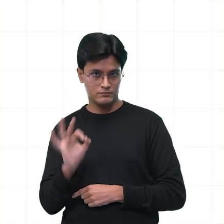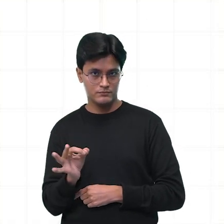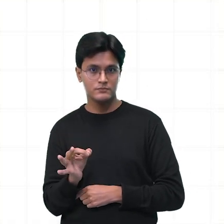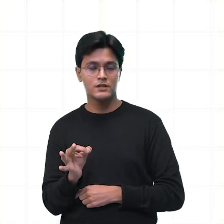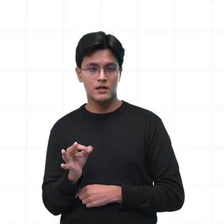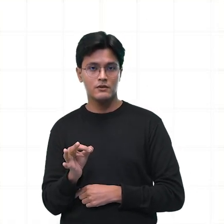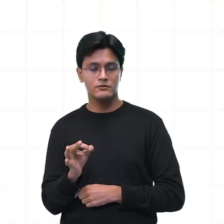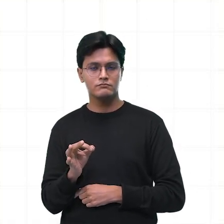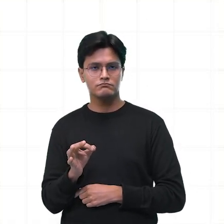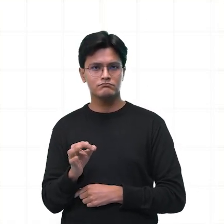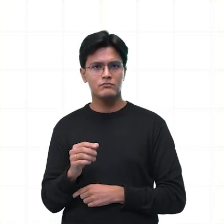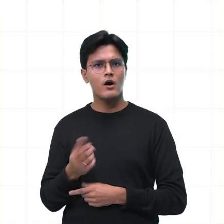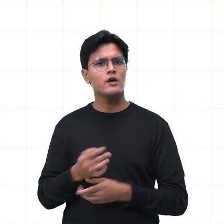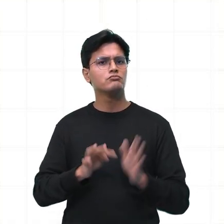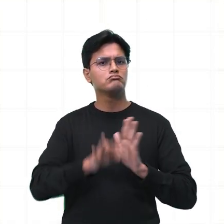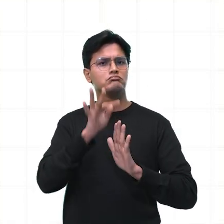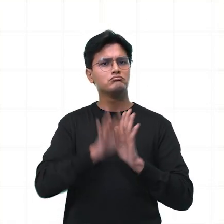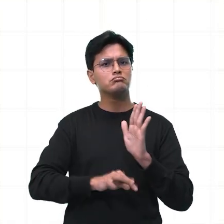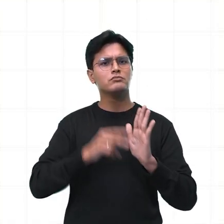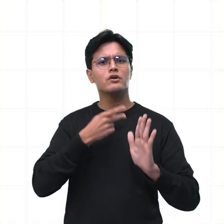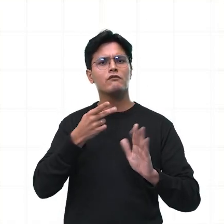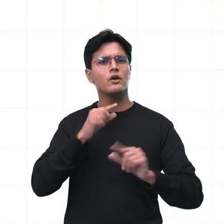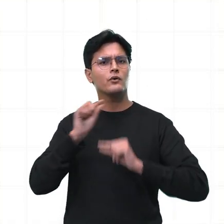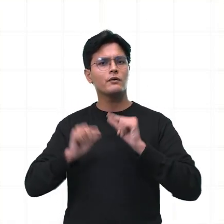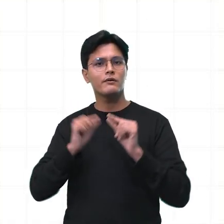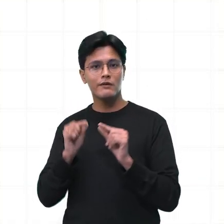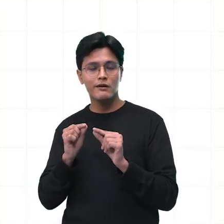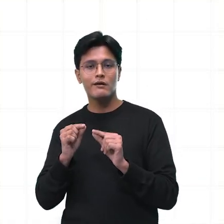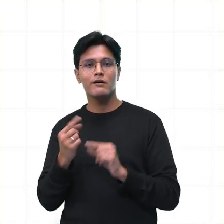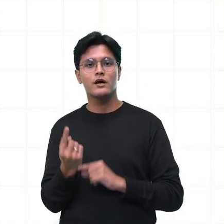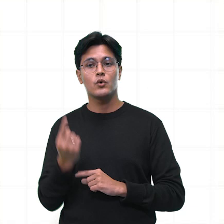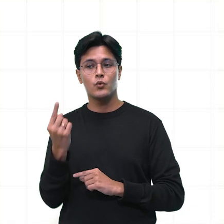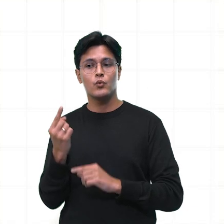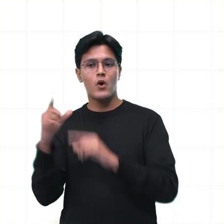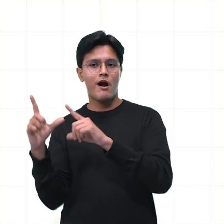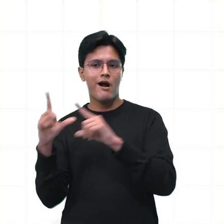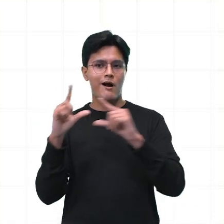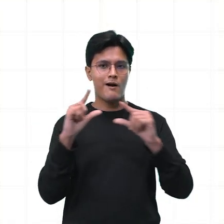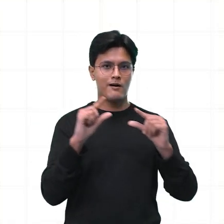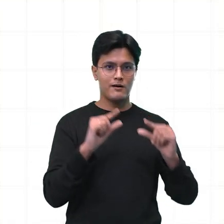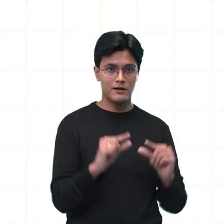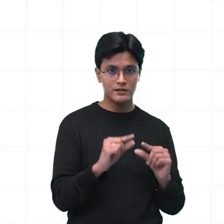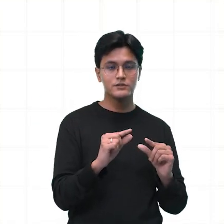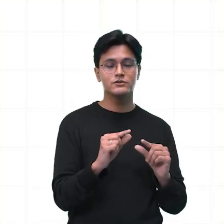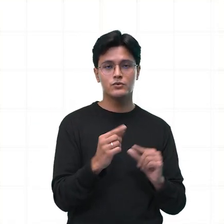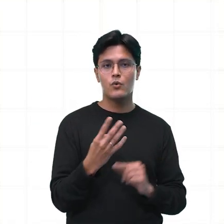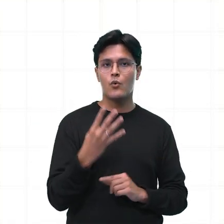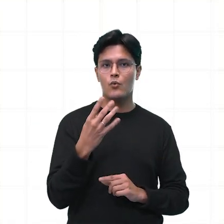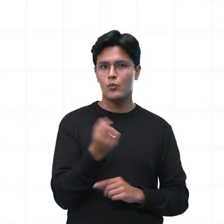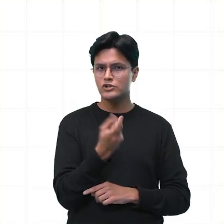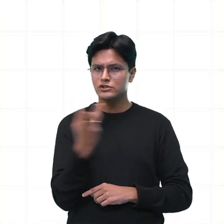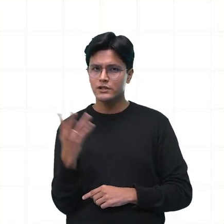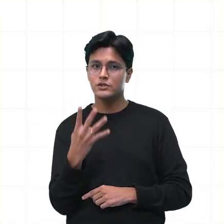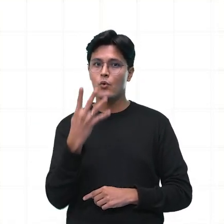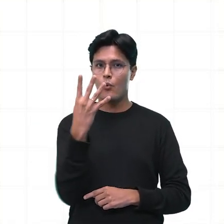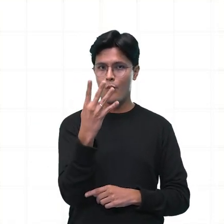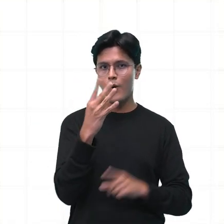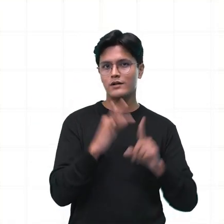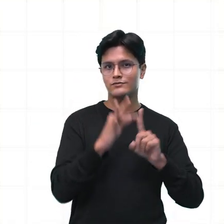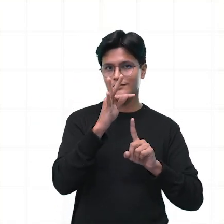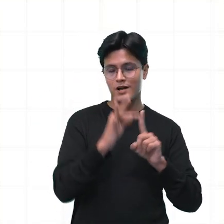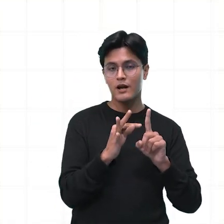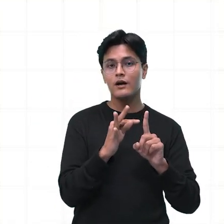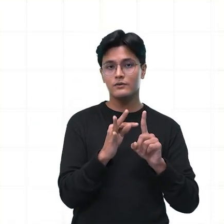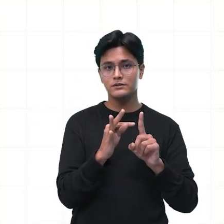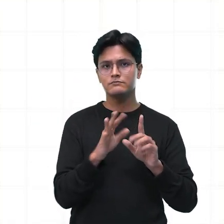diz que caiu 4º C Beleza então se caiu 4 gra significa que eu vou representar esse